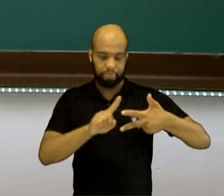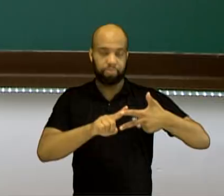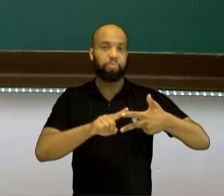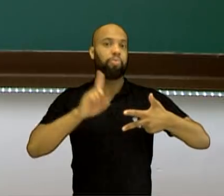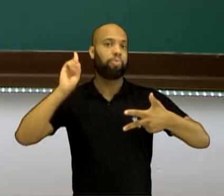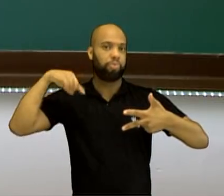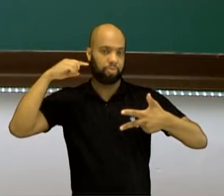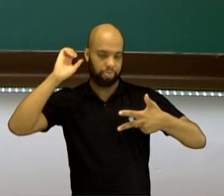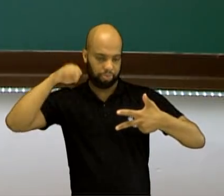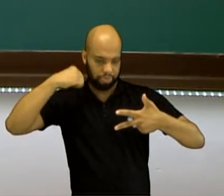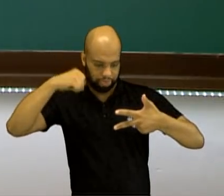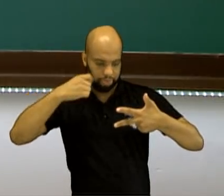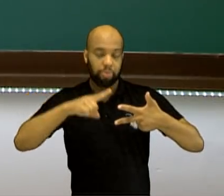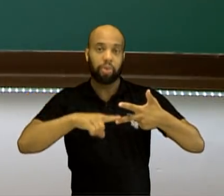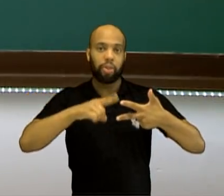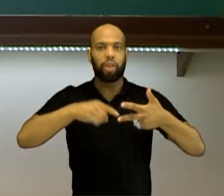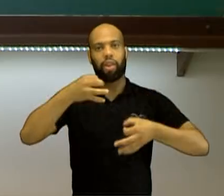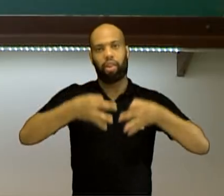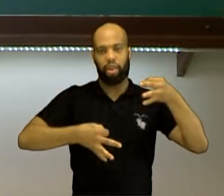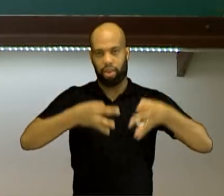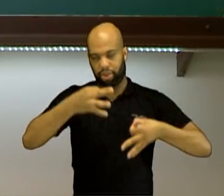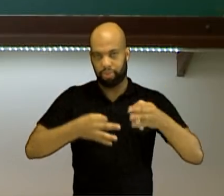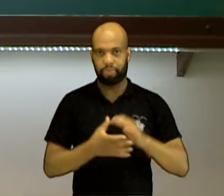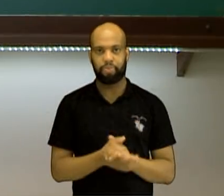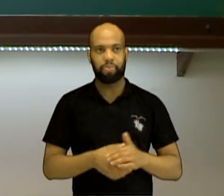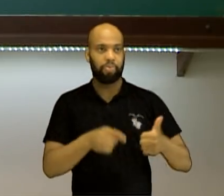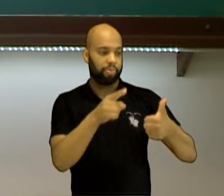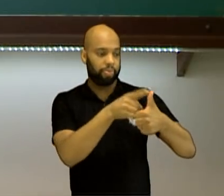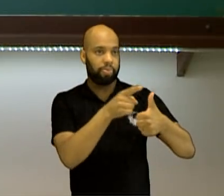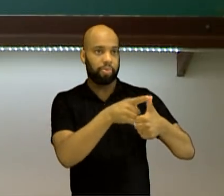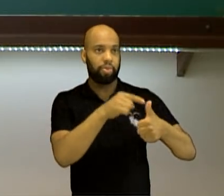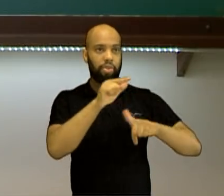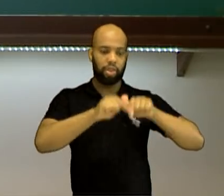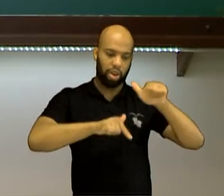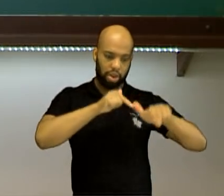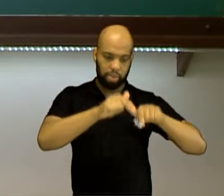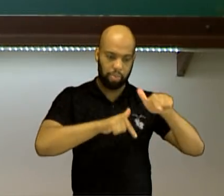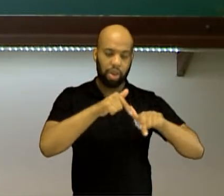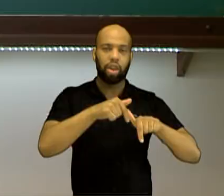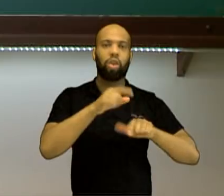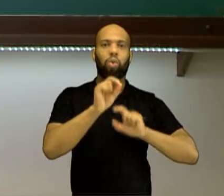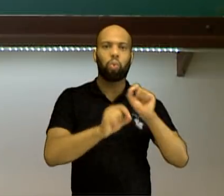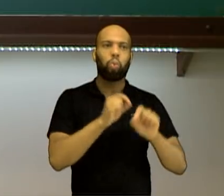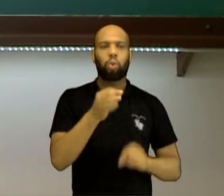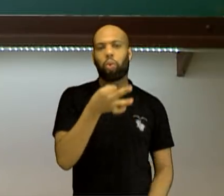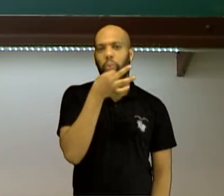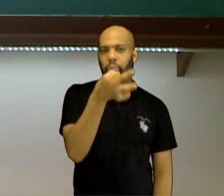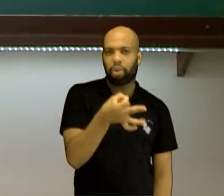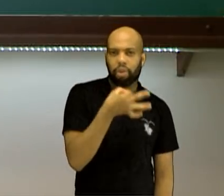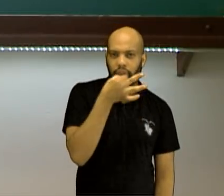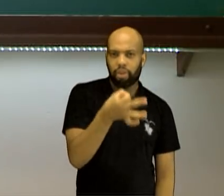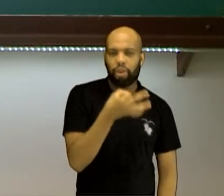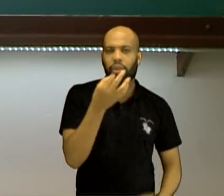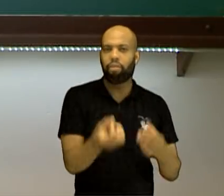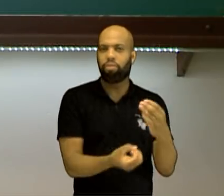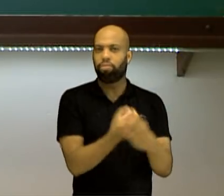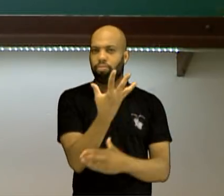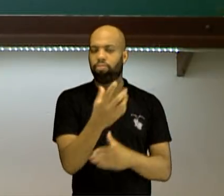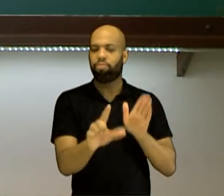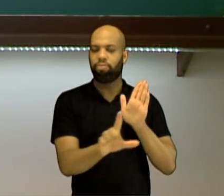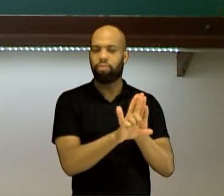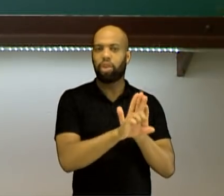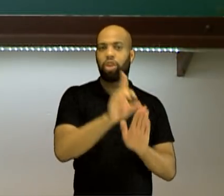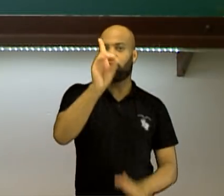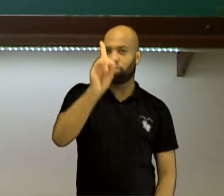e o judiciário. O legislativo trabalha na sugestão e formulação de leis e direitos